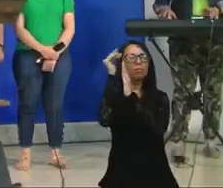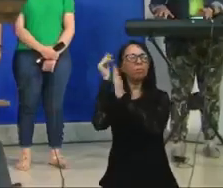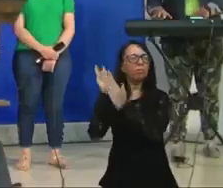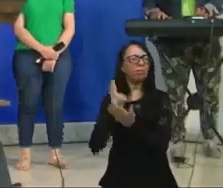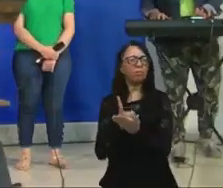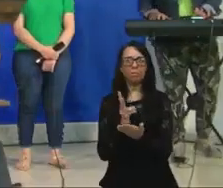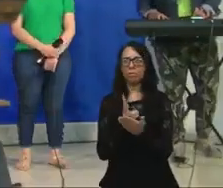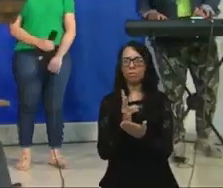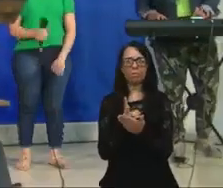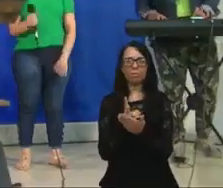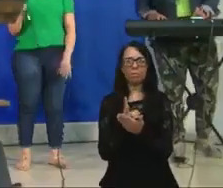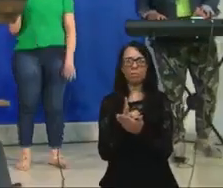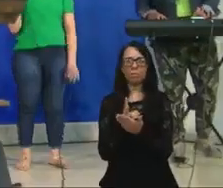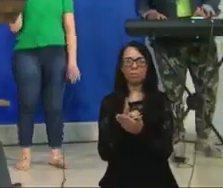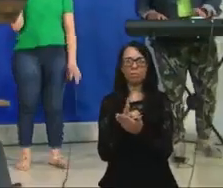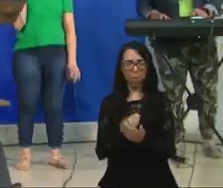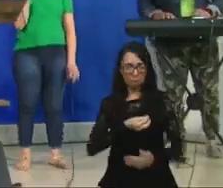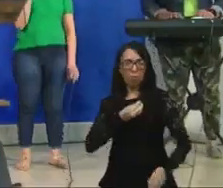viver.